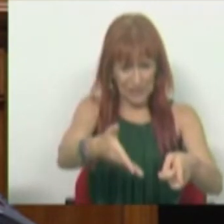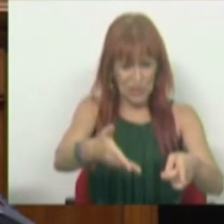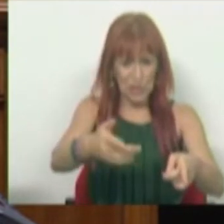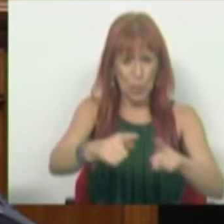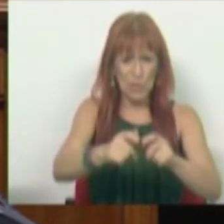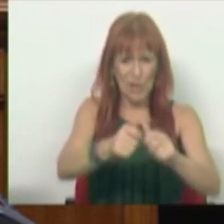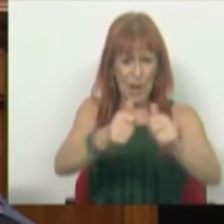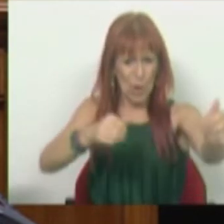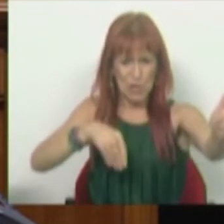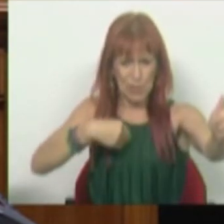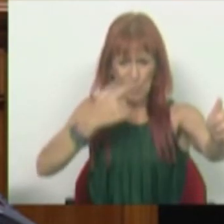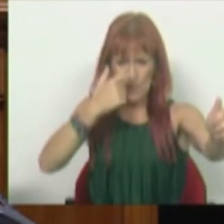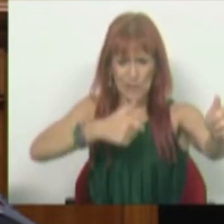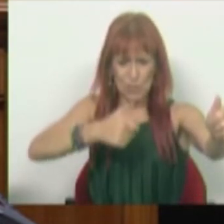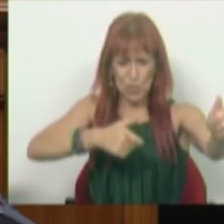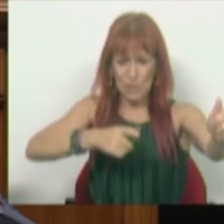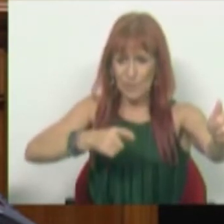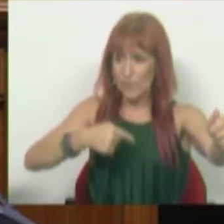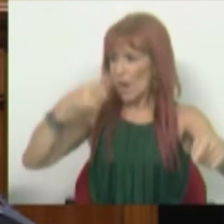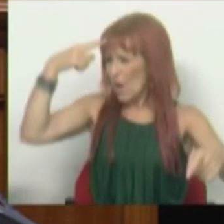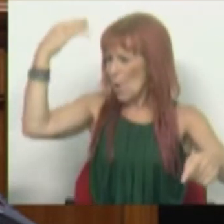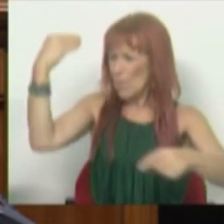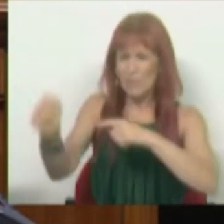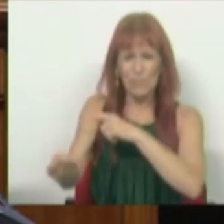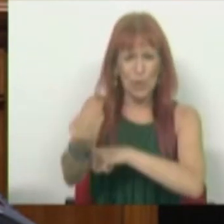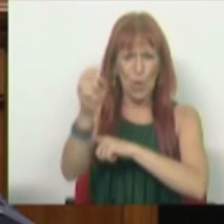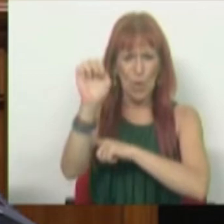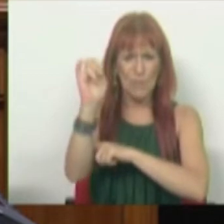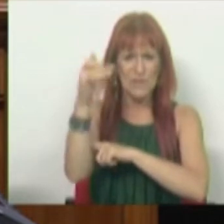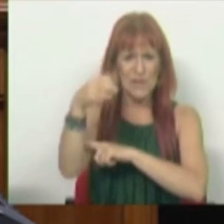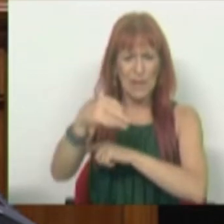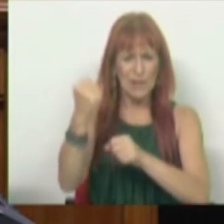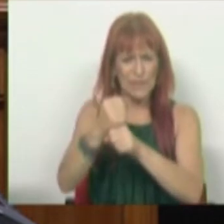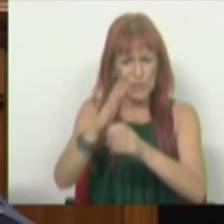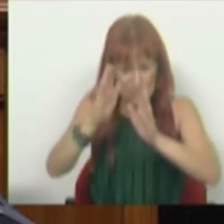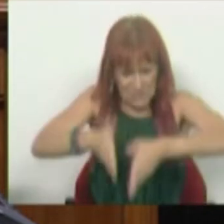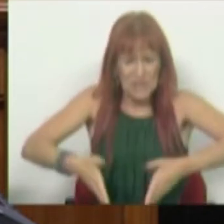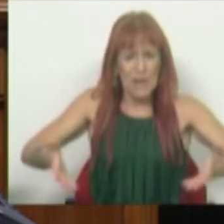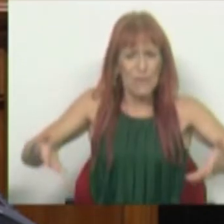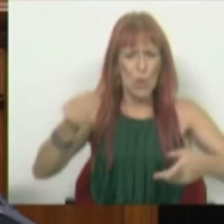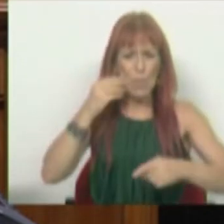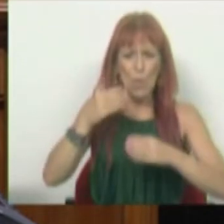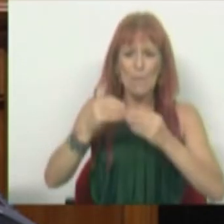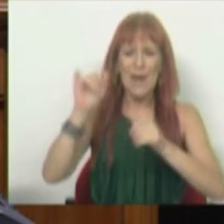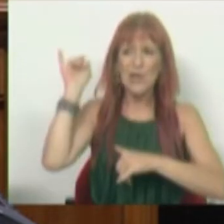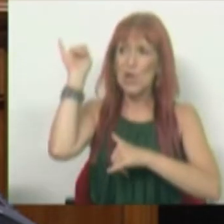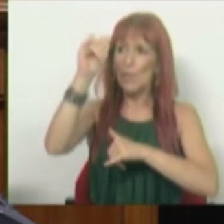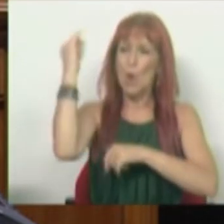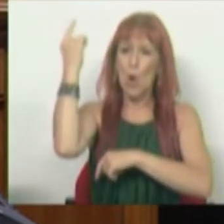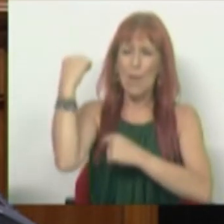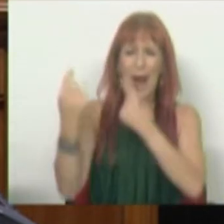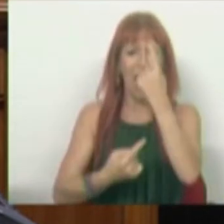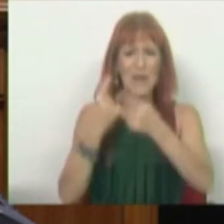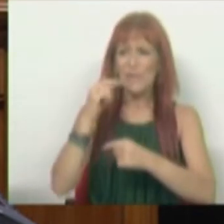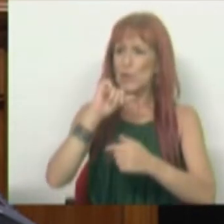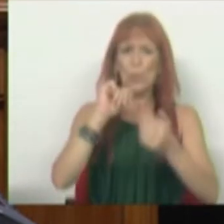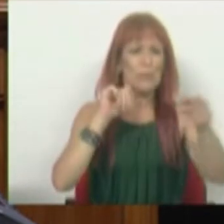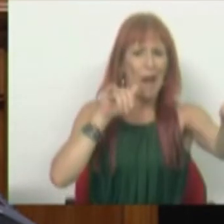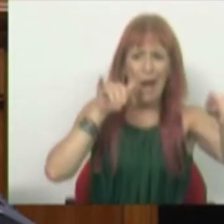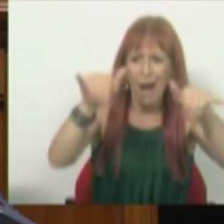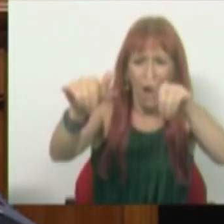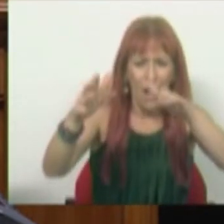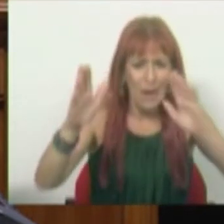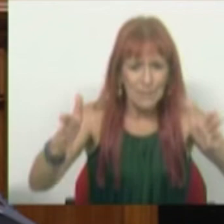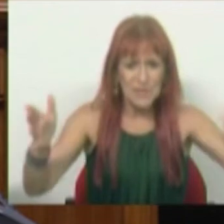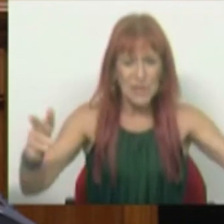longe das preocupações das pessoas. É incompreensível como é que o Ciresp não está a funcionar como devia, como é que os meios aéreos muitas das vezes não chegam como deveriam chegar